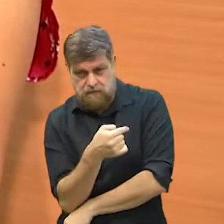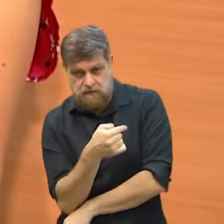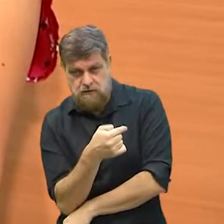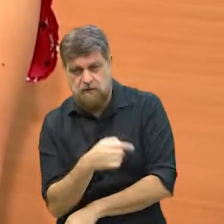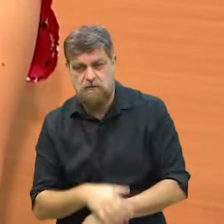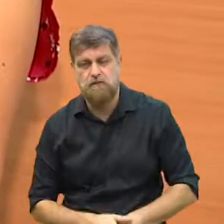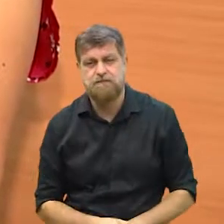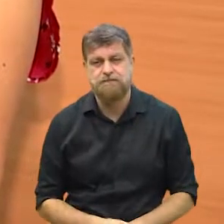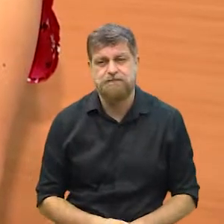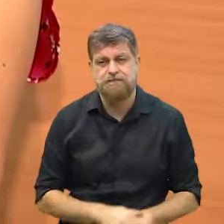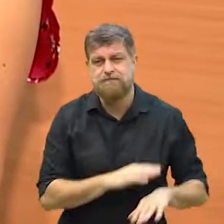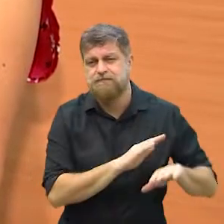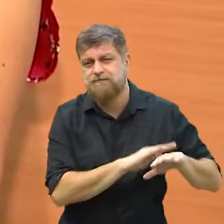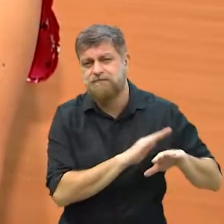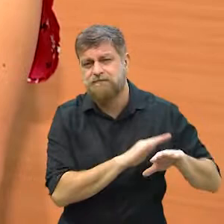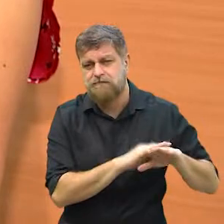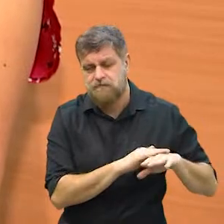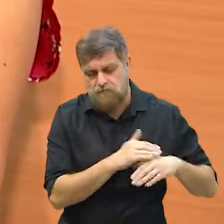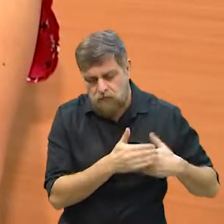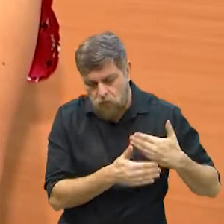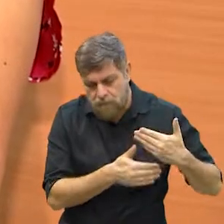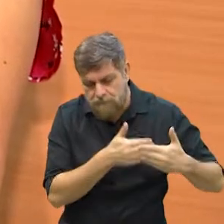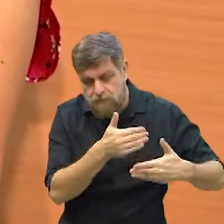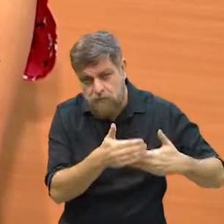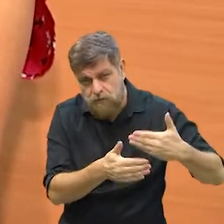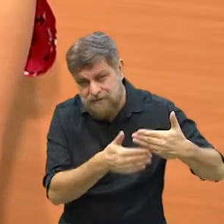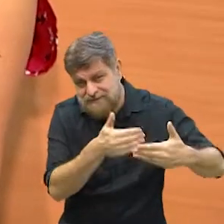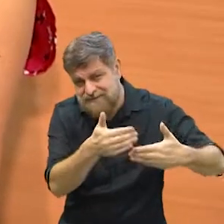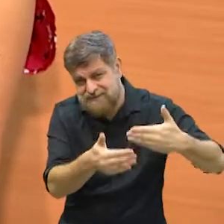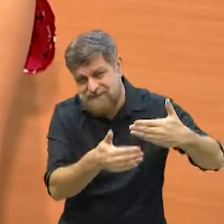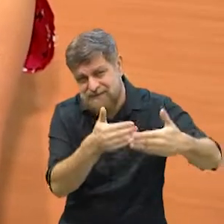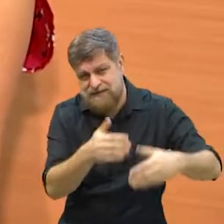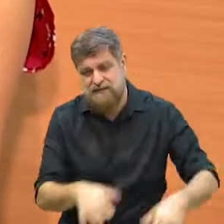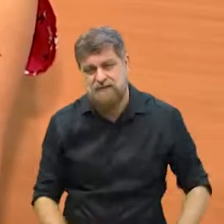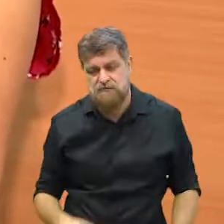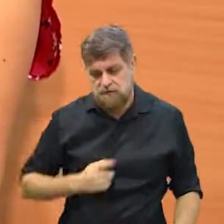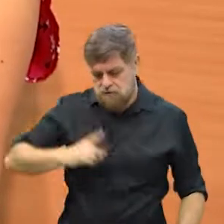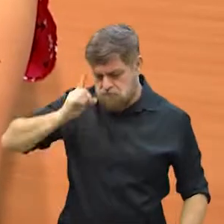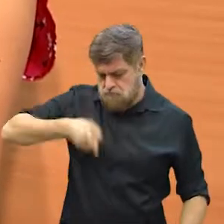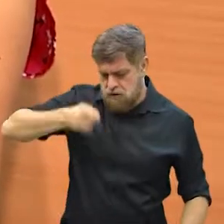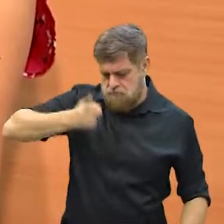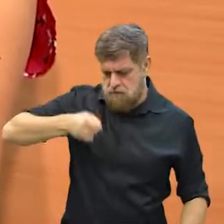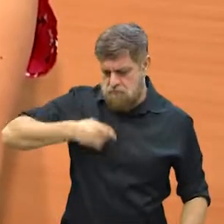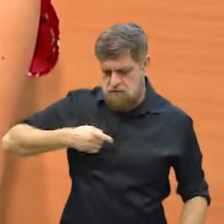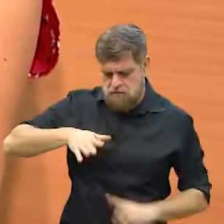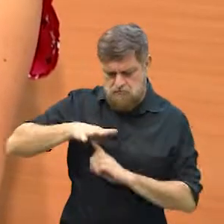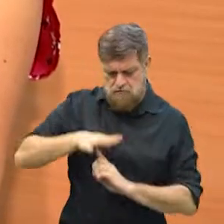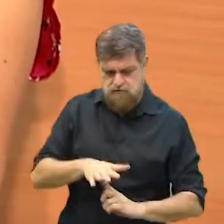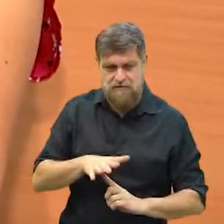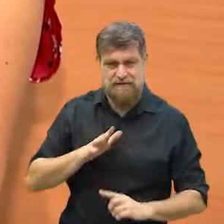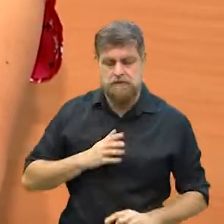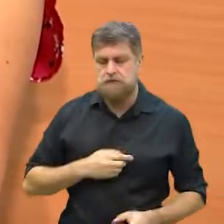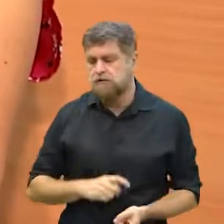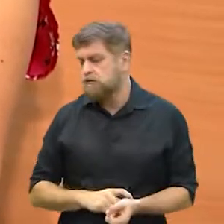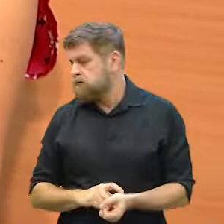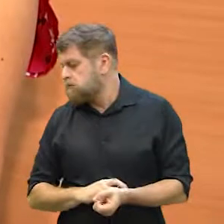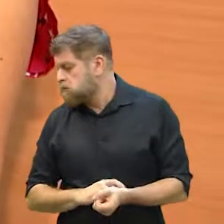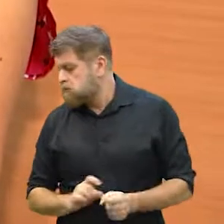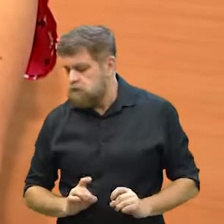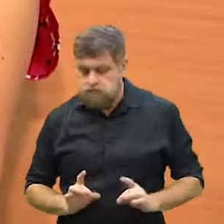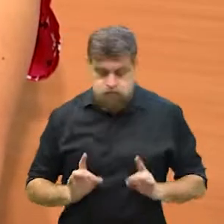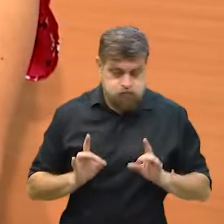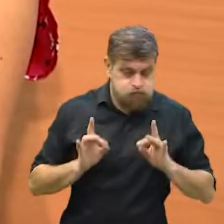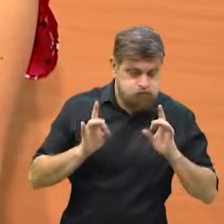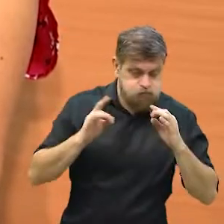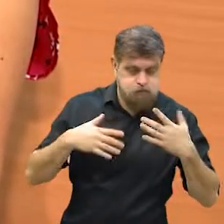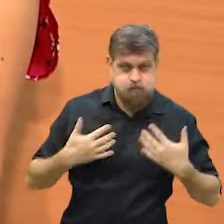ela fez, né, um processo bastante de cima para baixo, com muita tensão,